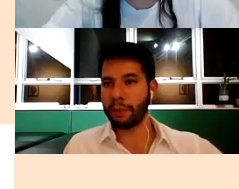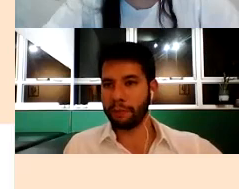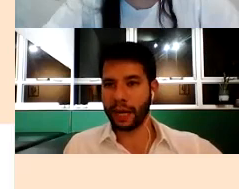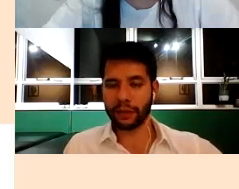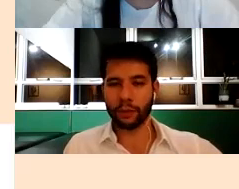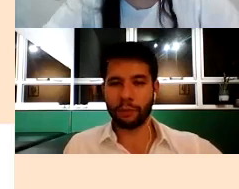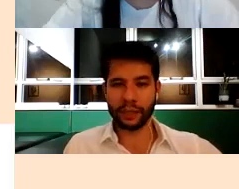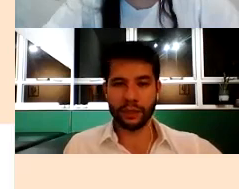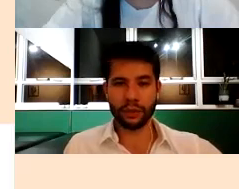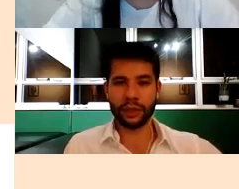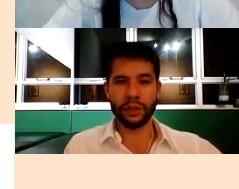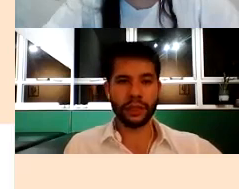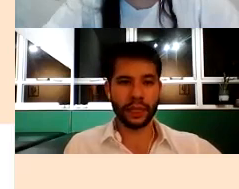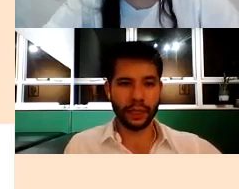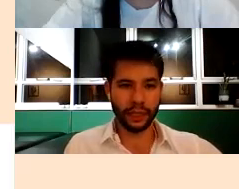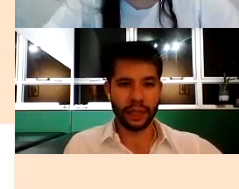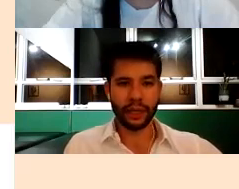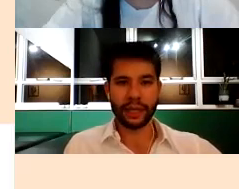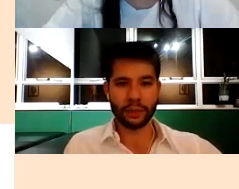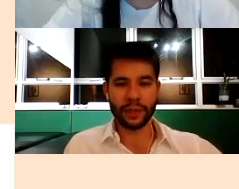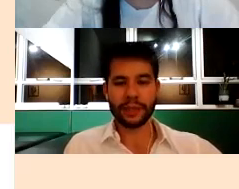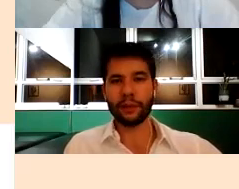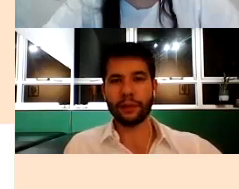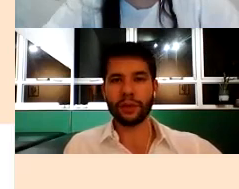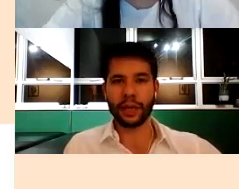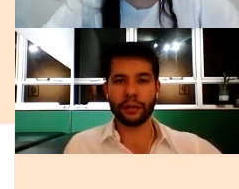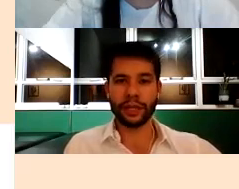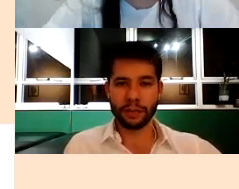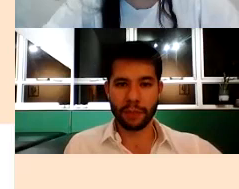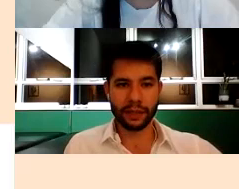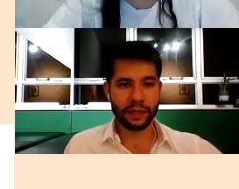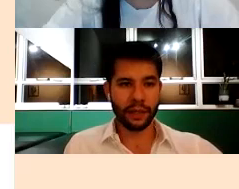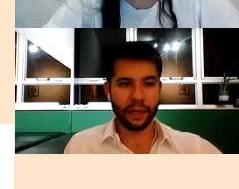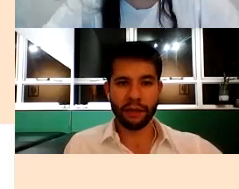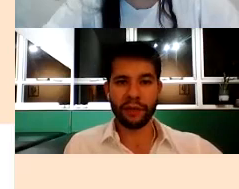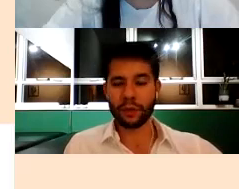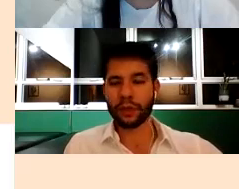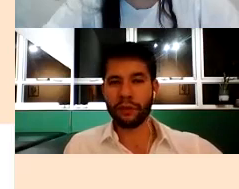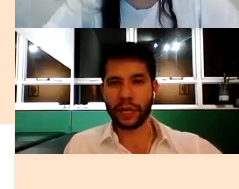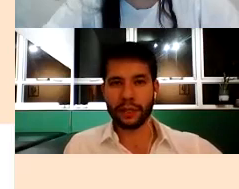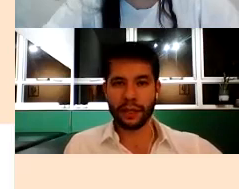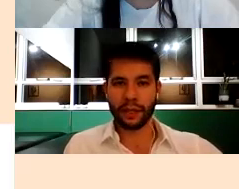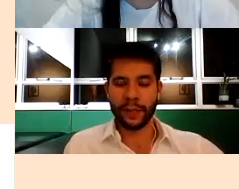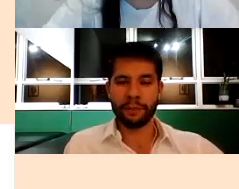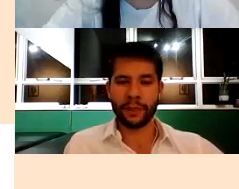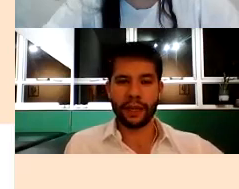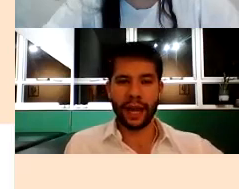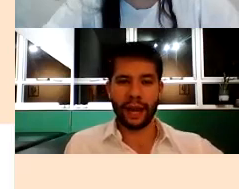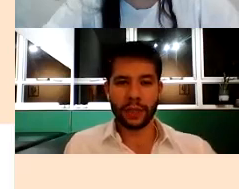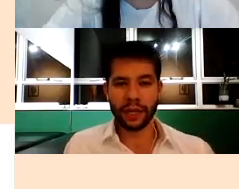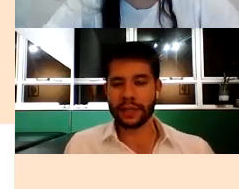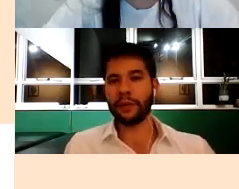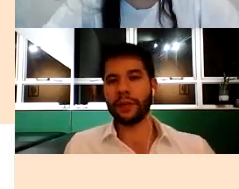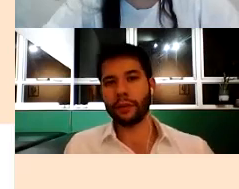está preparado para isso, a gente entender a situação e o cenário desses pais faz toda a diferença.